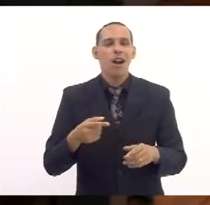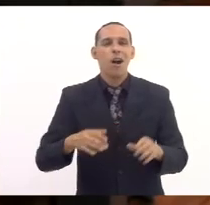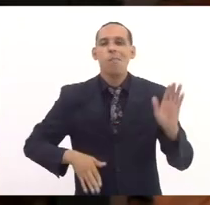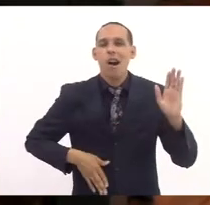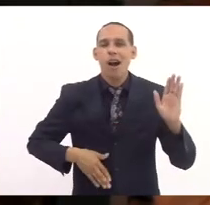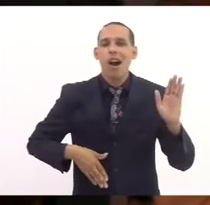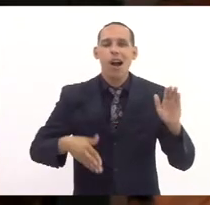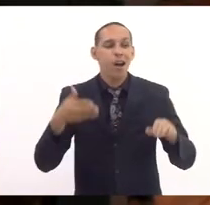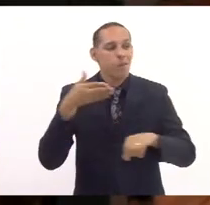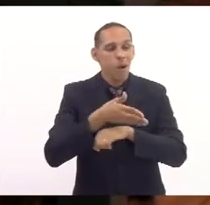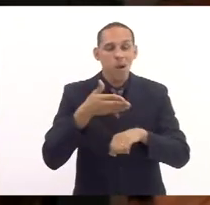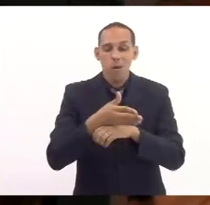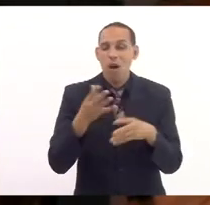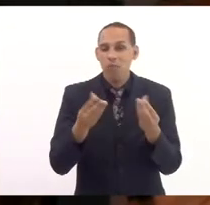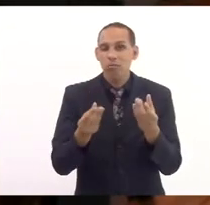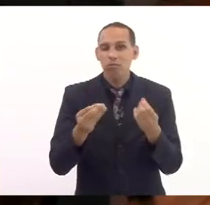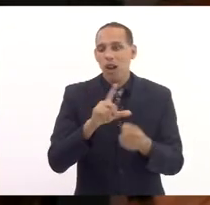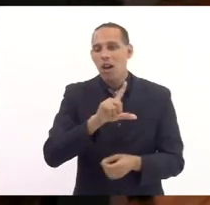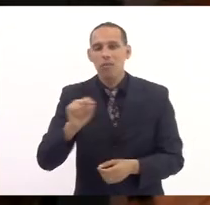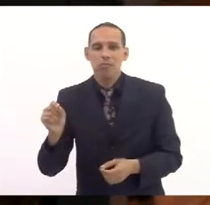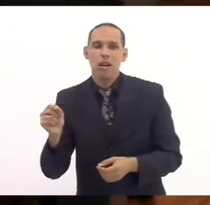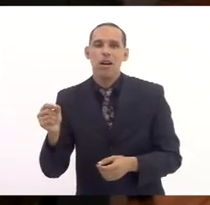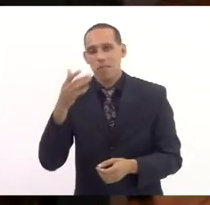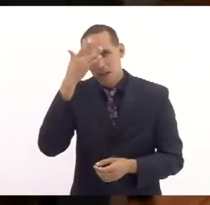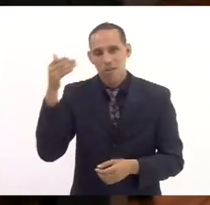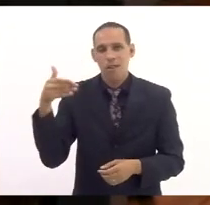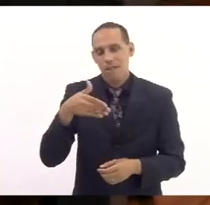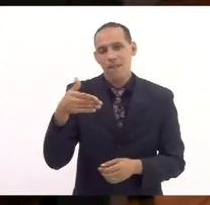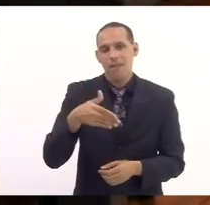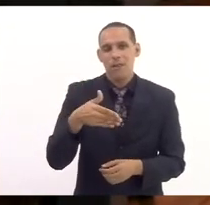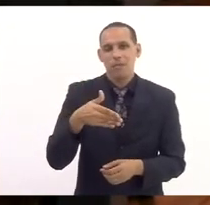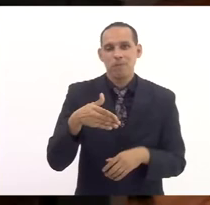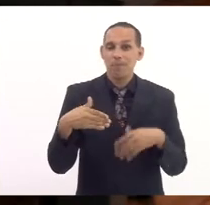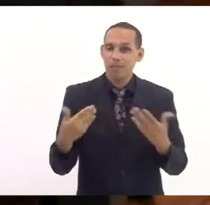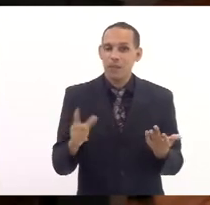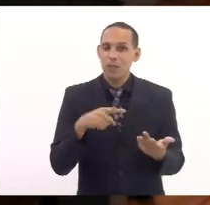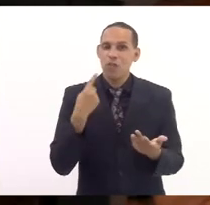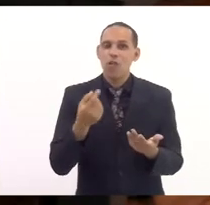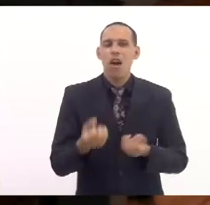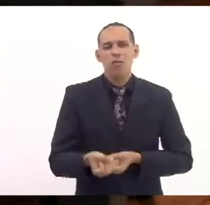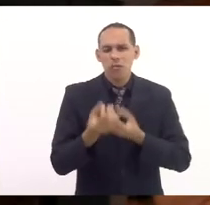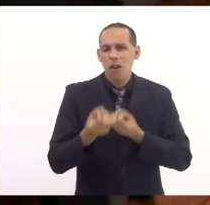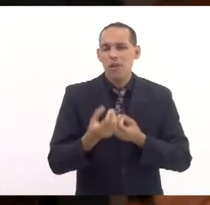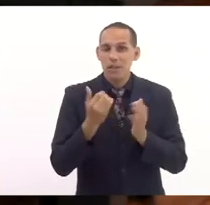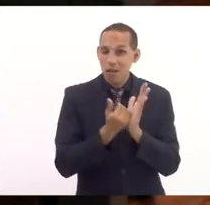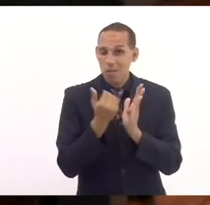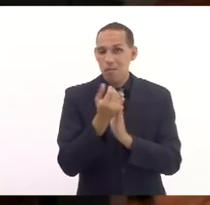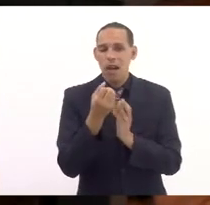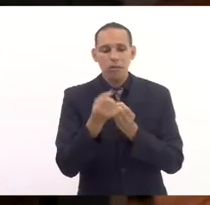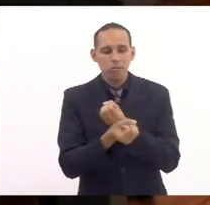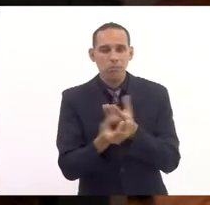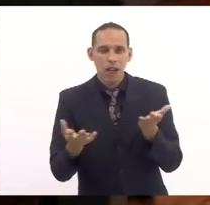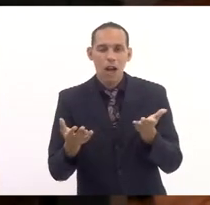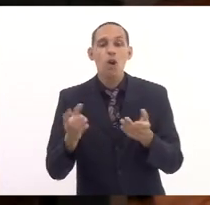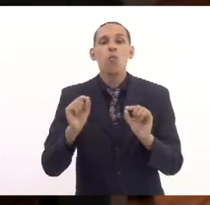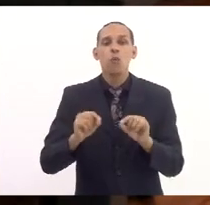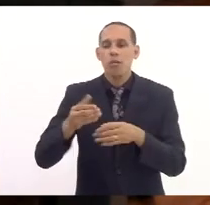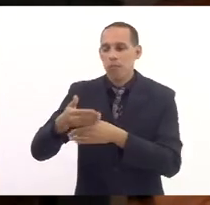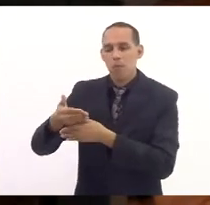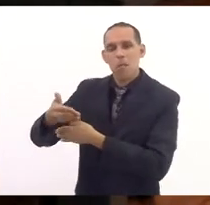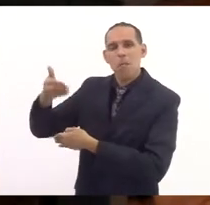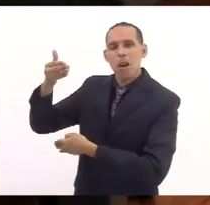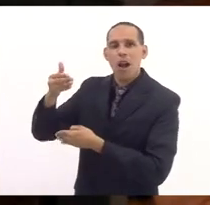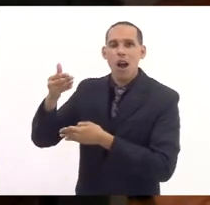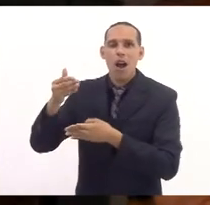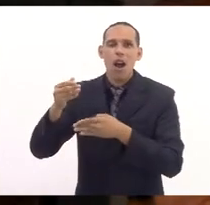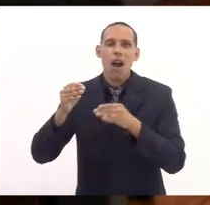Nós vamos providenciar, sim, à medida que as operações forem sendo sequenciadas, para fechar muro, colocar grades